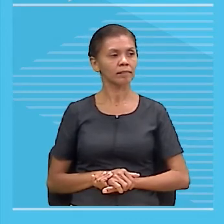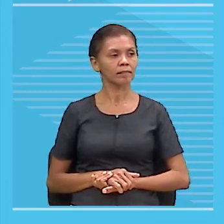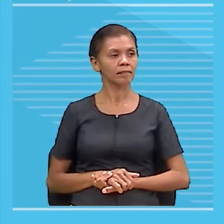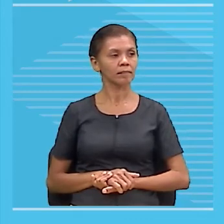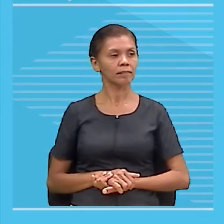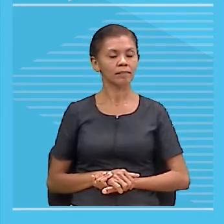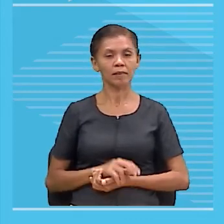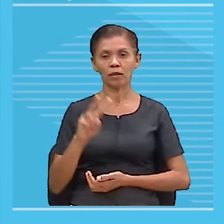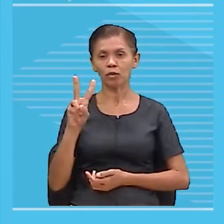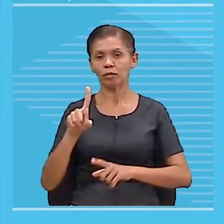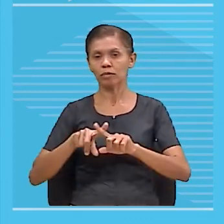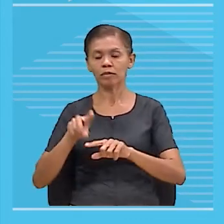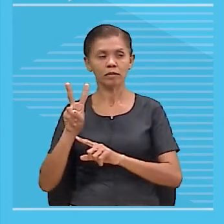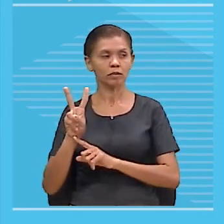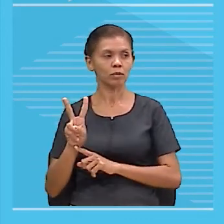Multiplica 2 com 2,